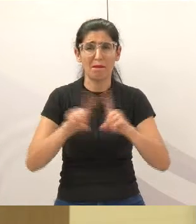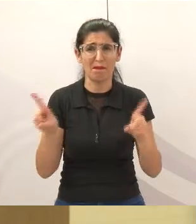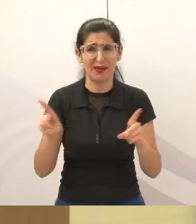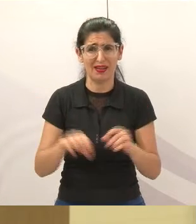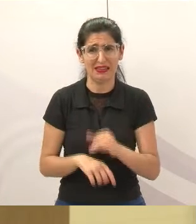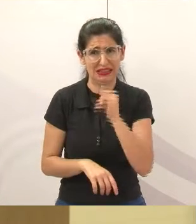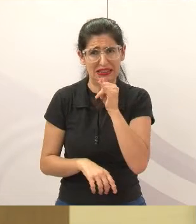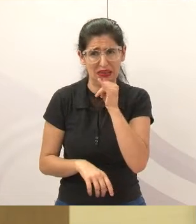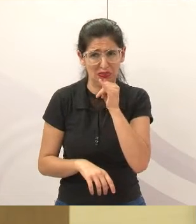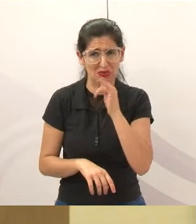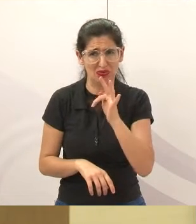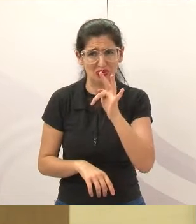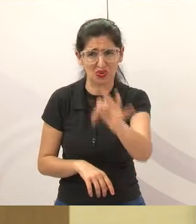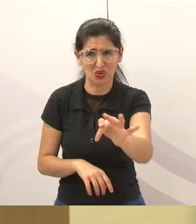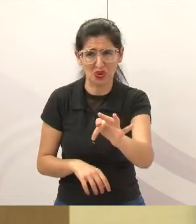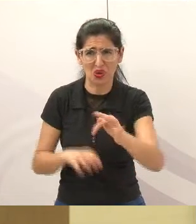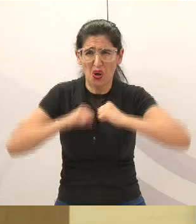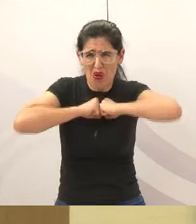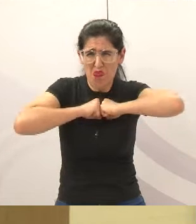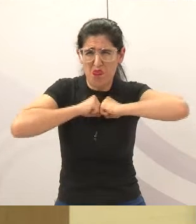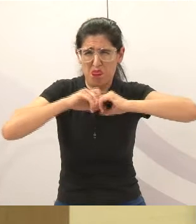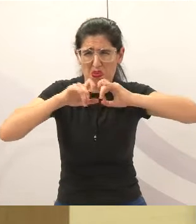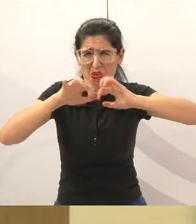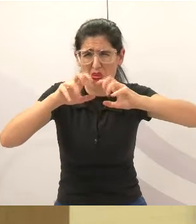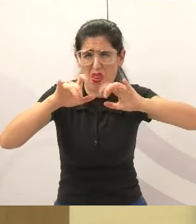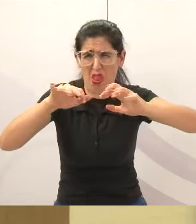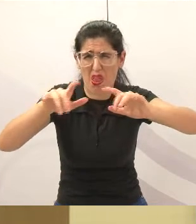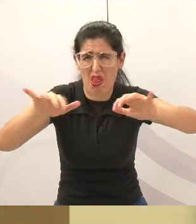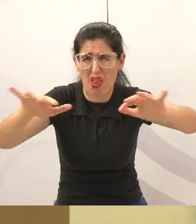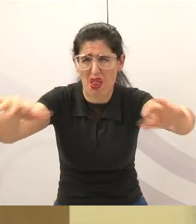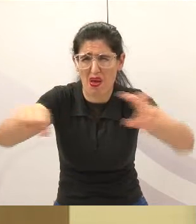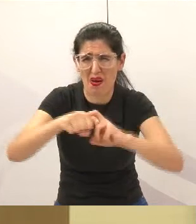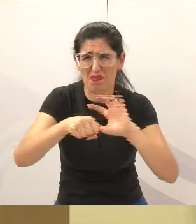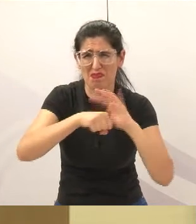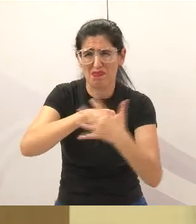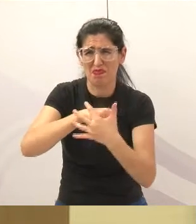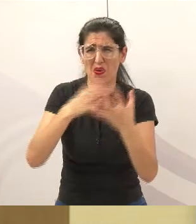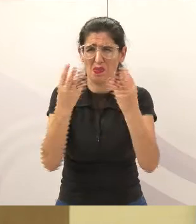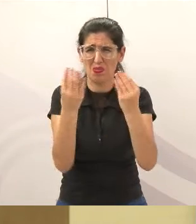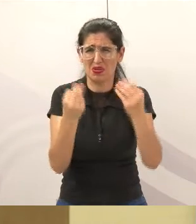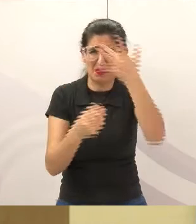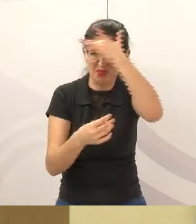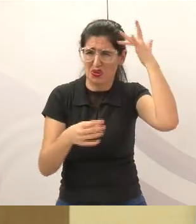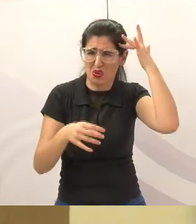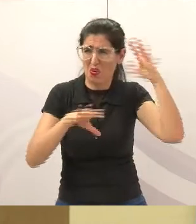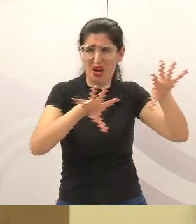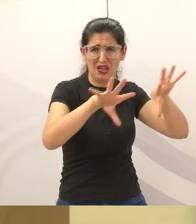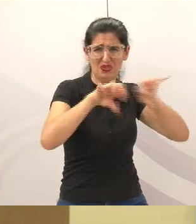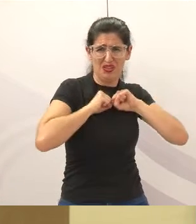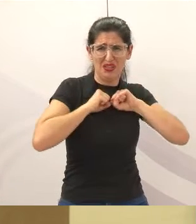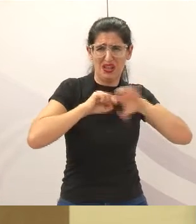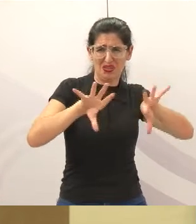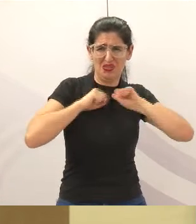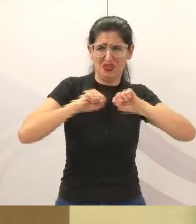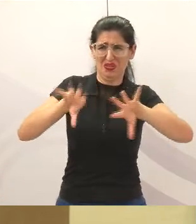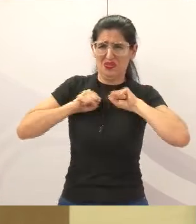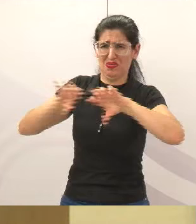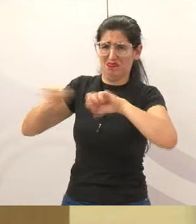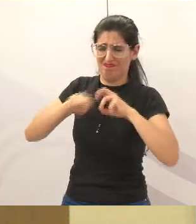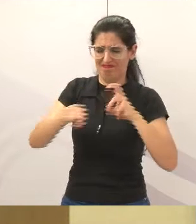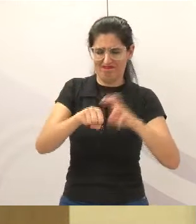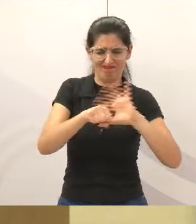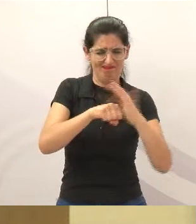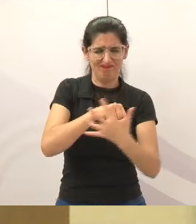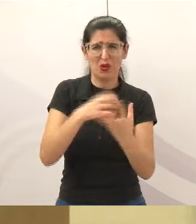cada reportagem aumenta o número de infectados e aumenta o número de pessoas mortas. Eu